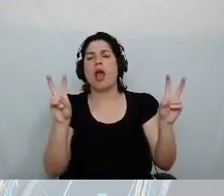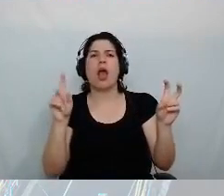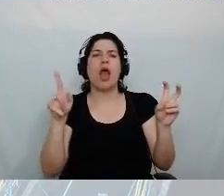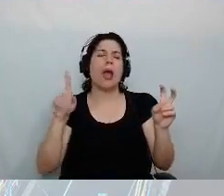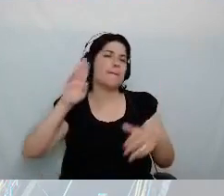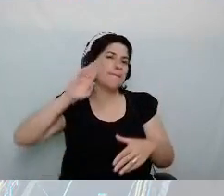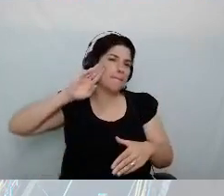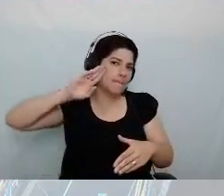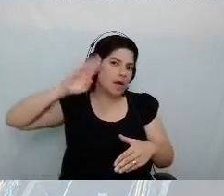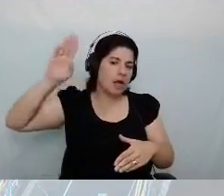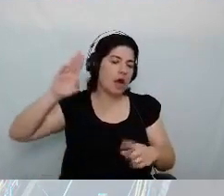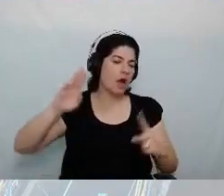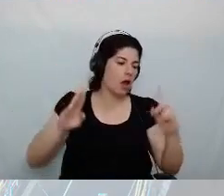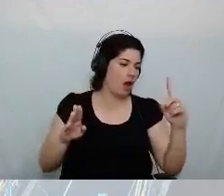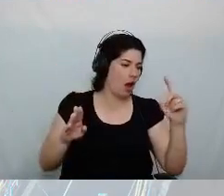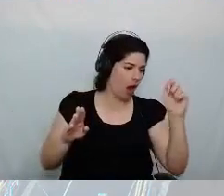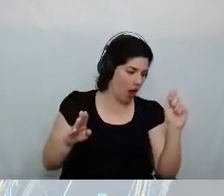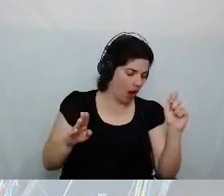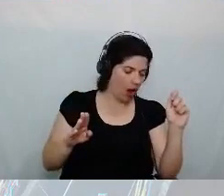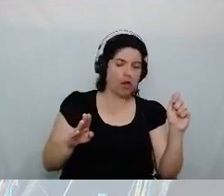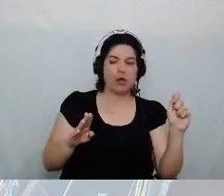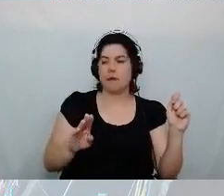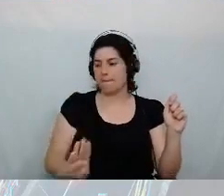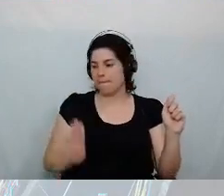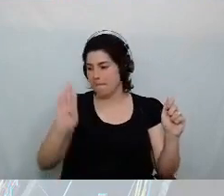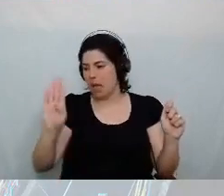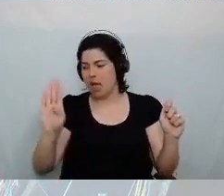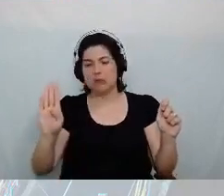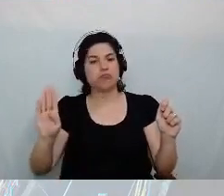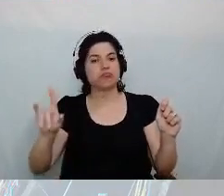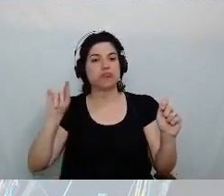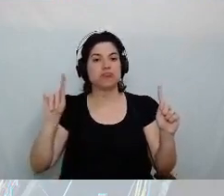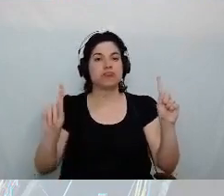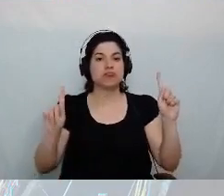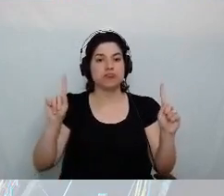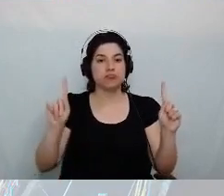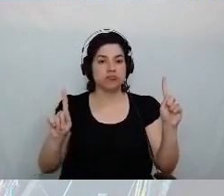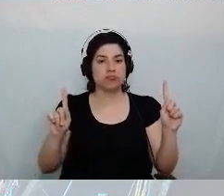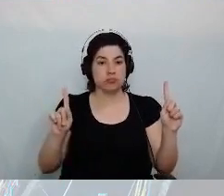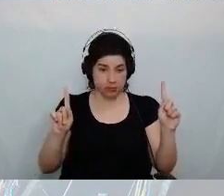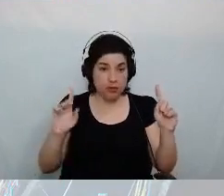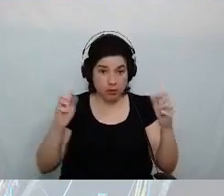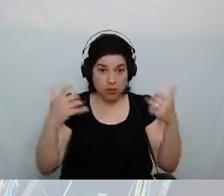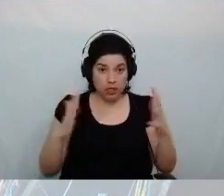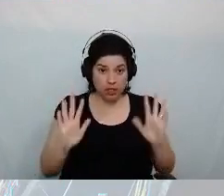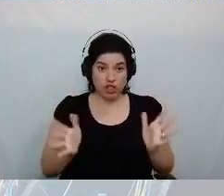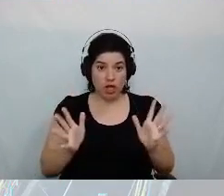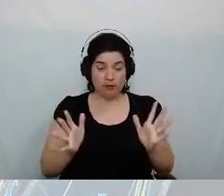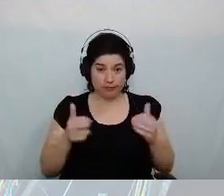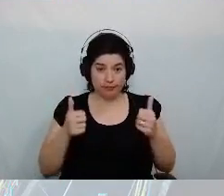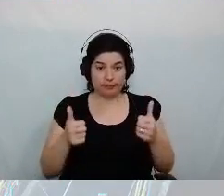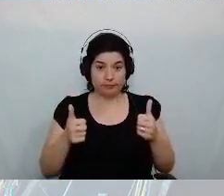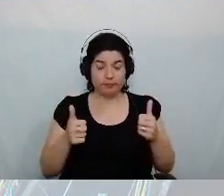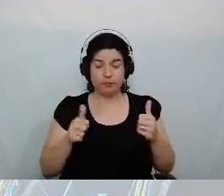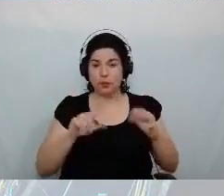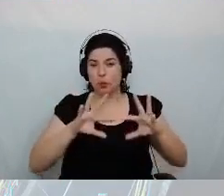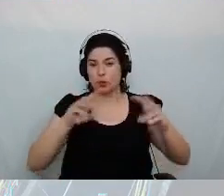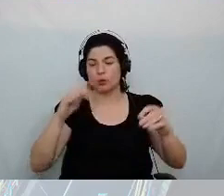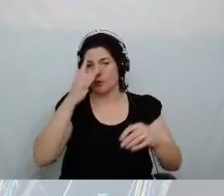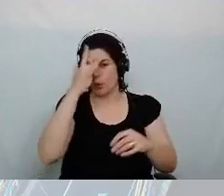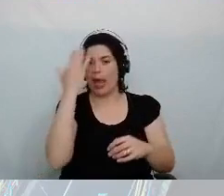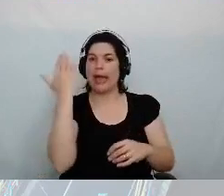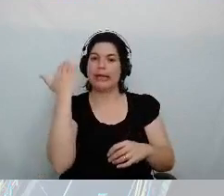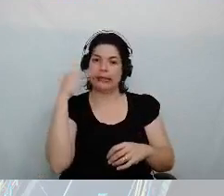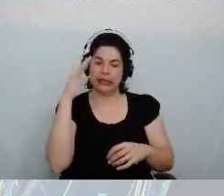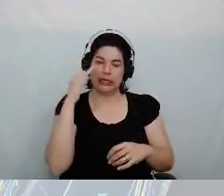entre o item A do backlog e o item B do backlog. Dei contexto, certo? Coloquei todo mundo na mesma página em relação ao